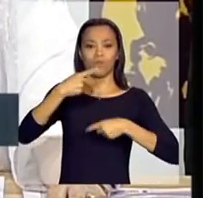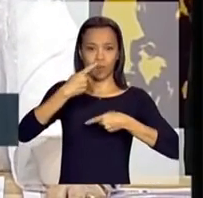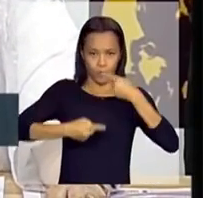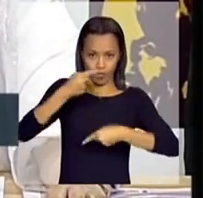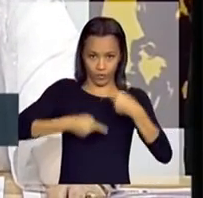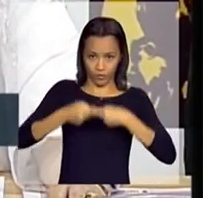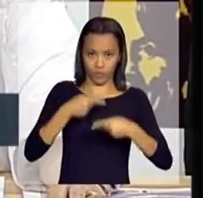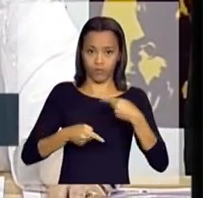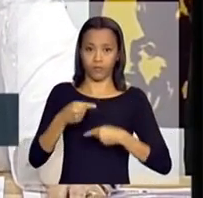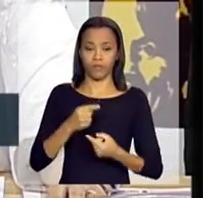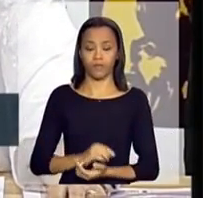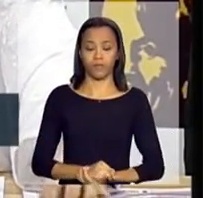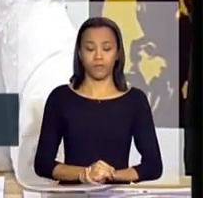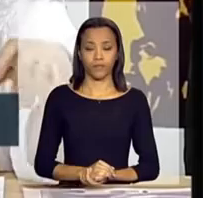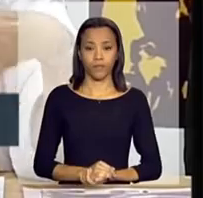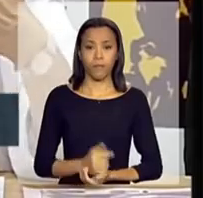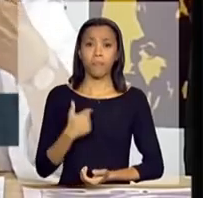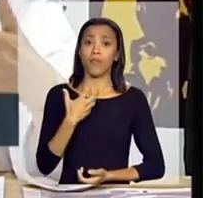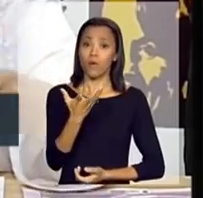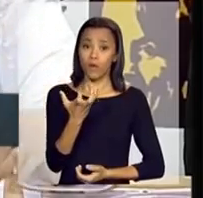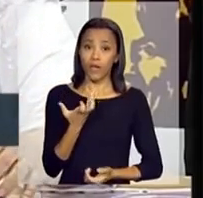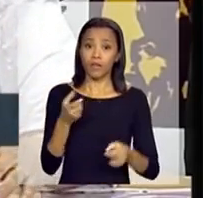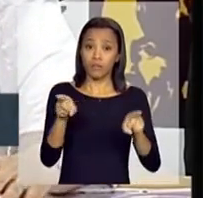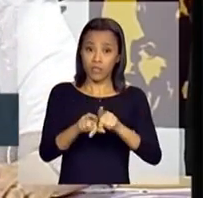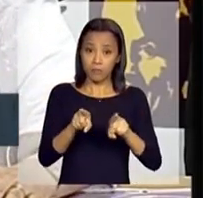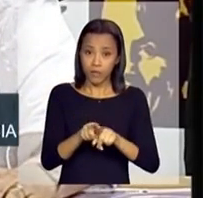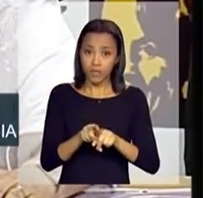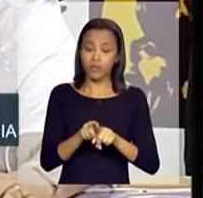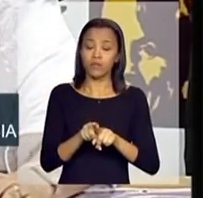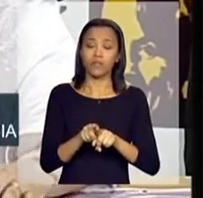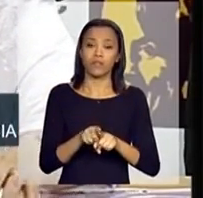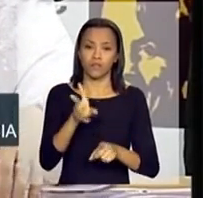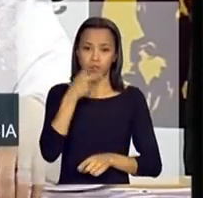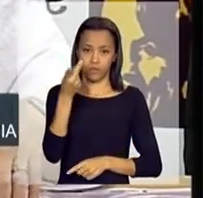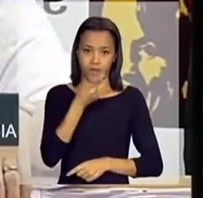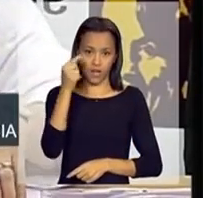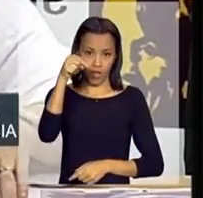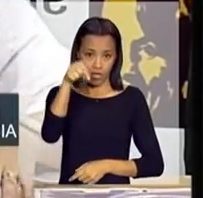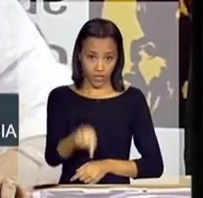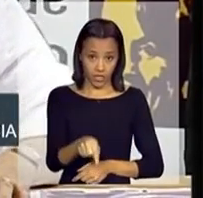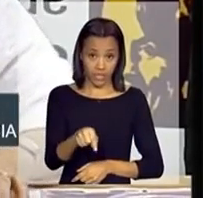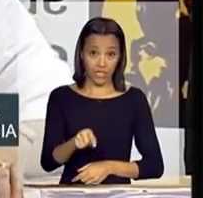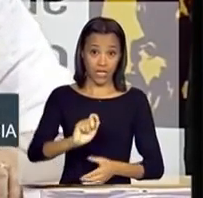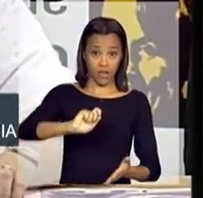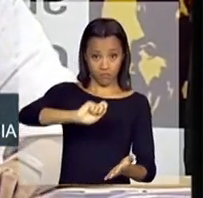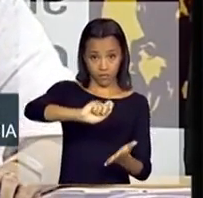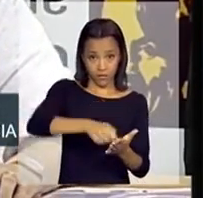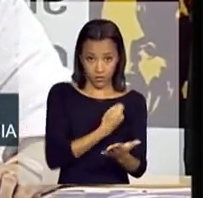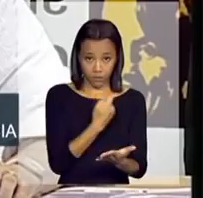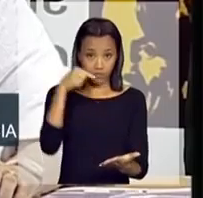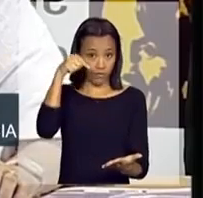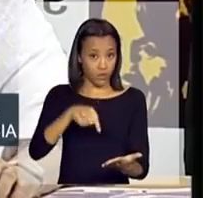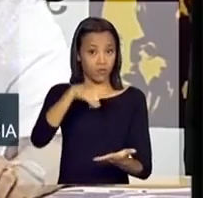Eu quero, e dentro desse raciocínio, eu quero dizer que a assinatura,